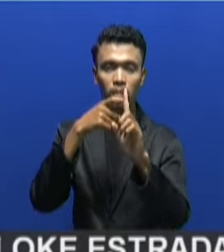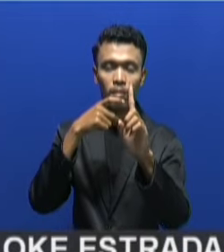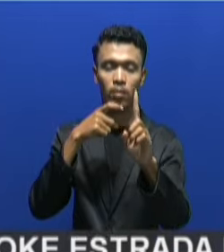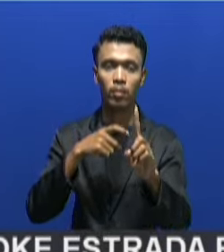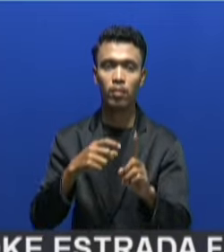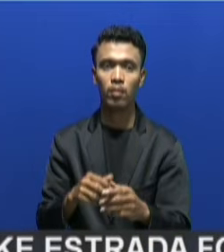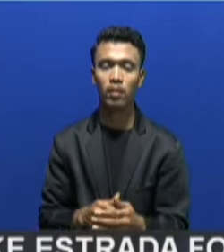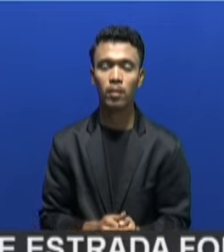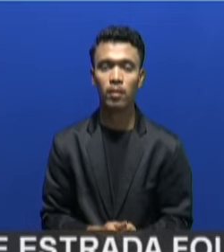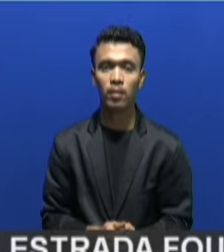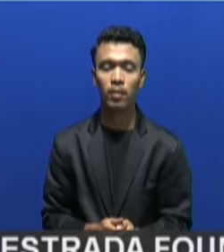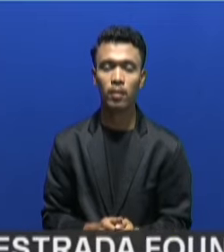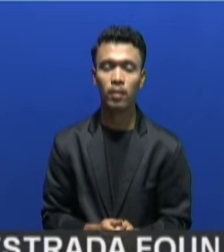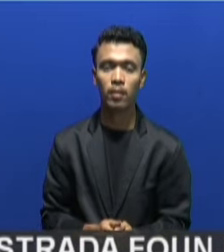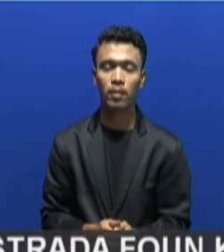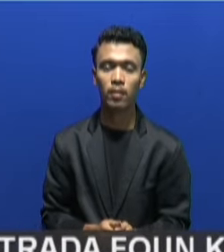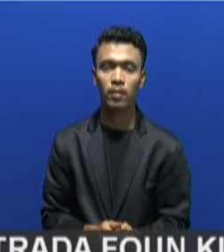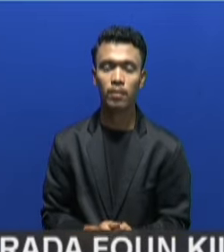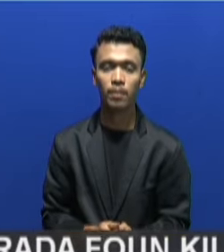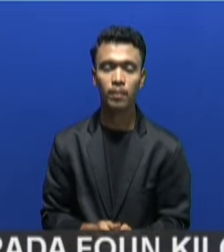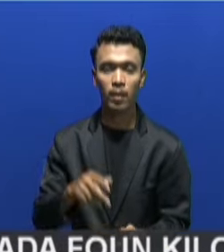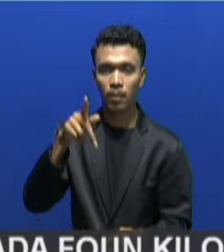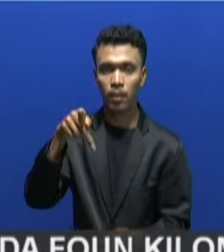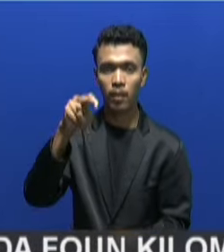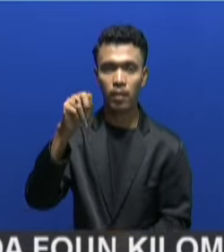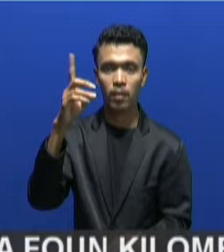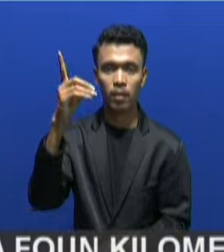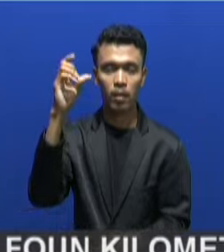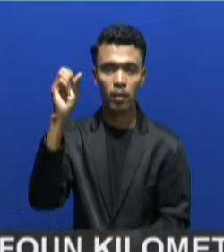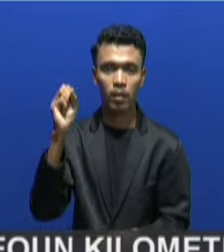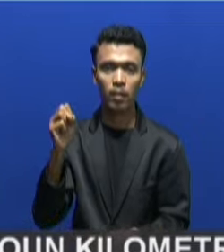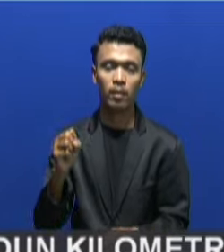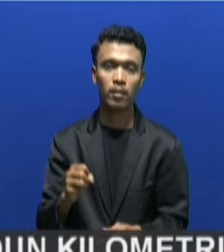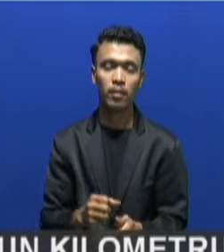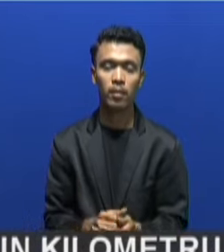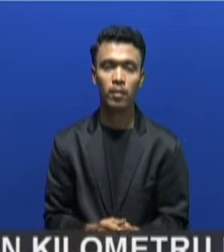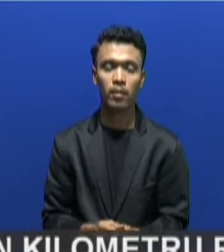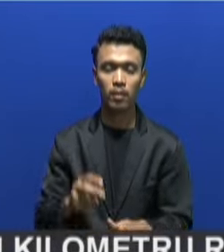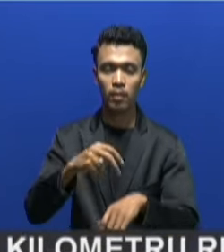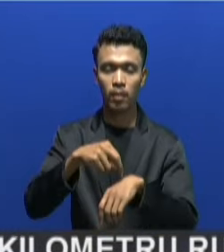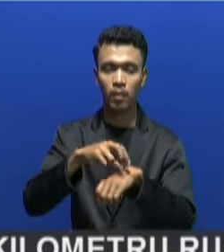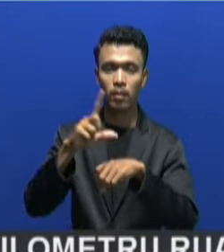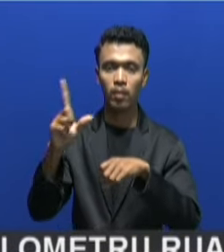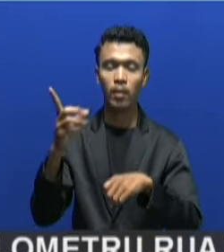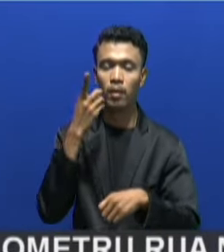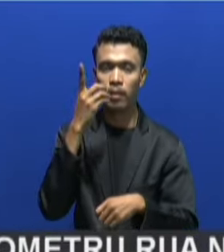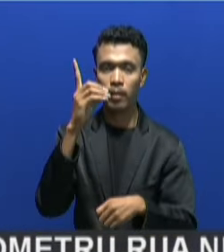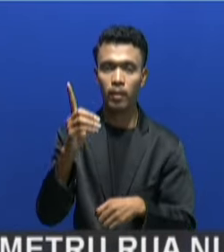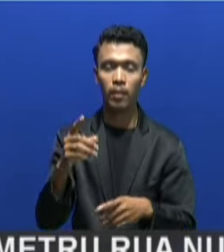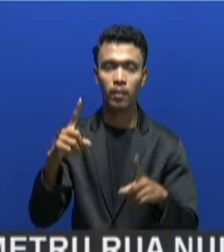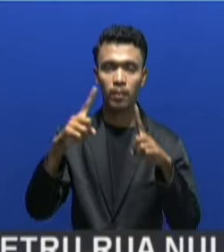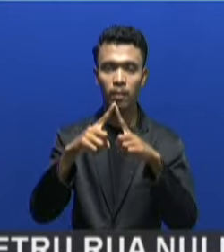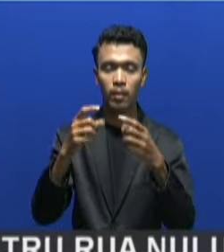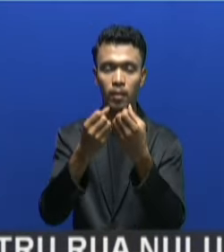carta nota informação, husi PNDES CICTN Nacional, né? Até te queta ka